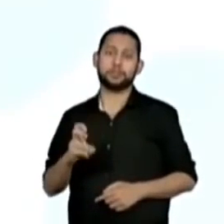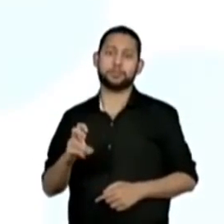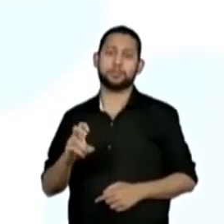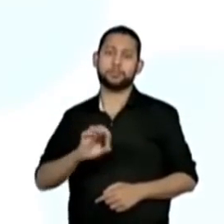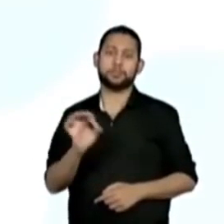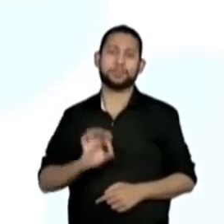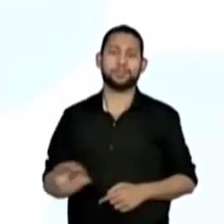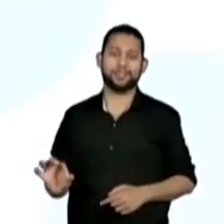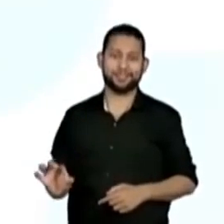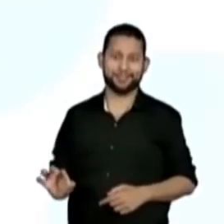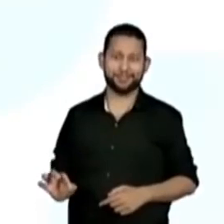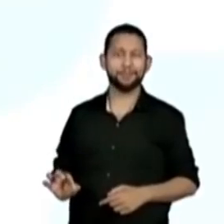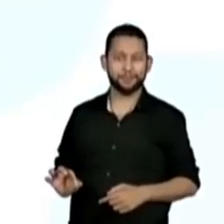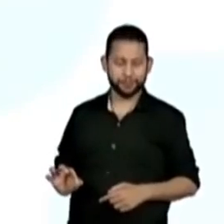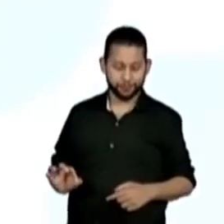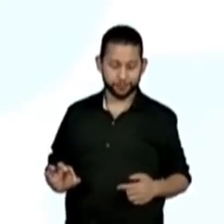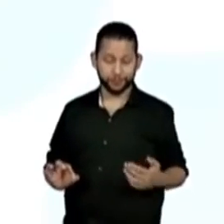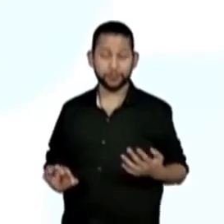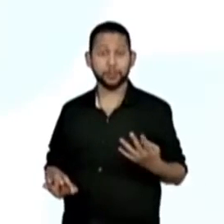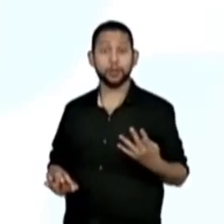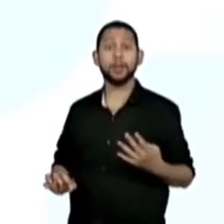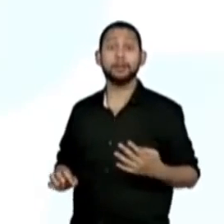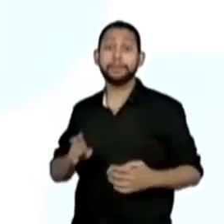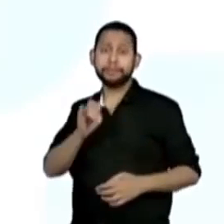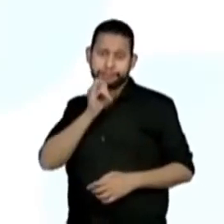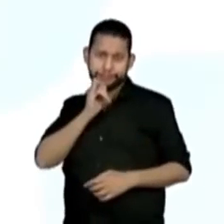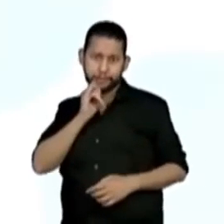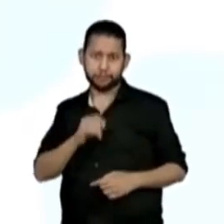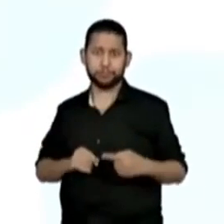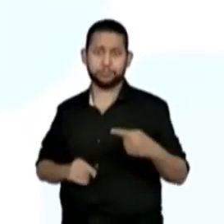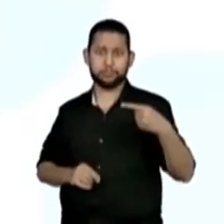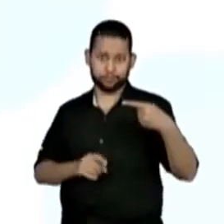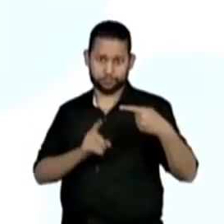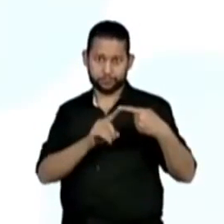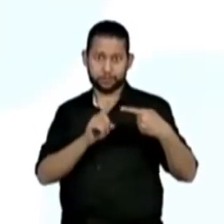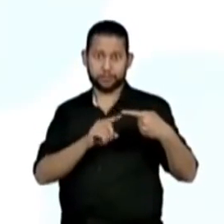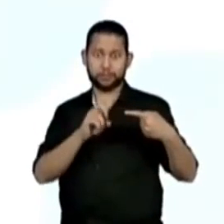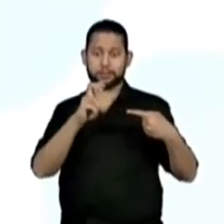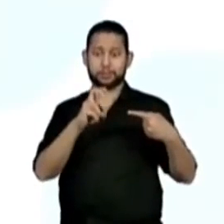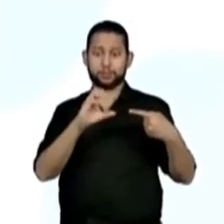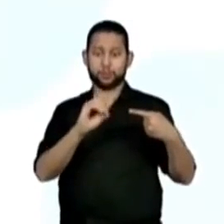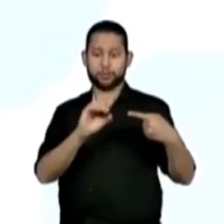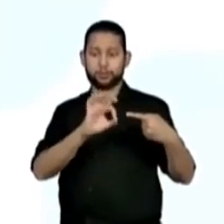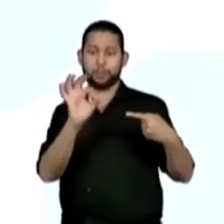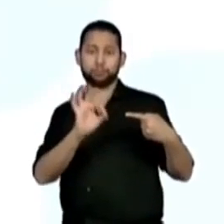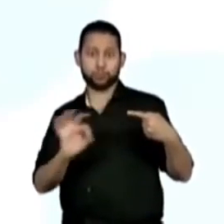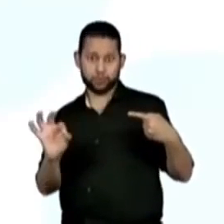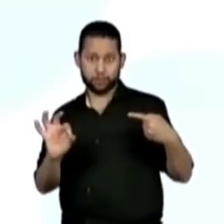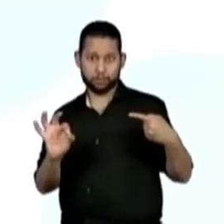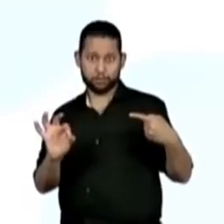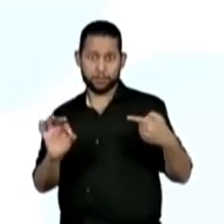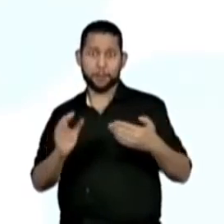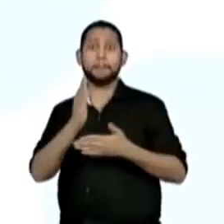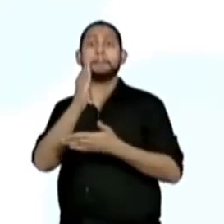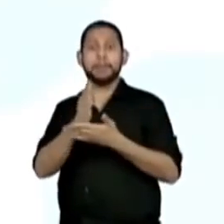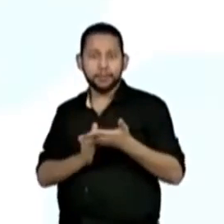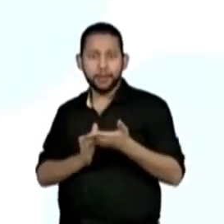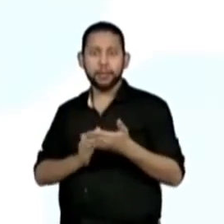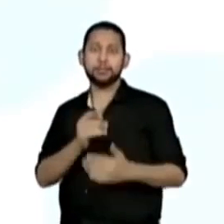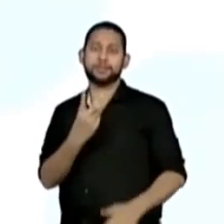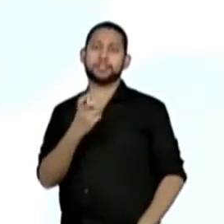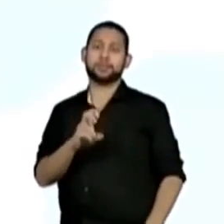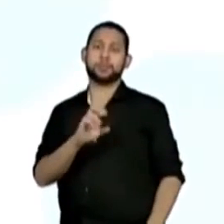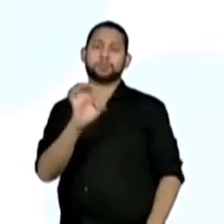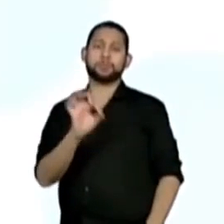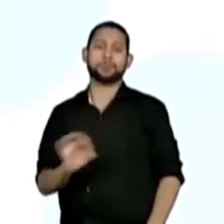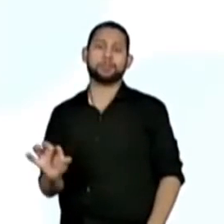a metade dos 50% a metade dos R 50 então eu vou ter a metade de